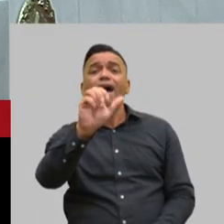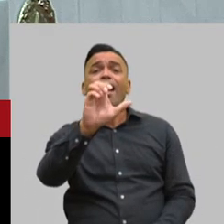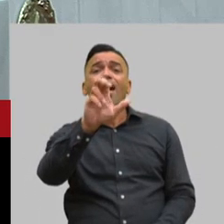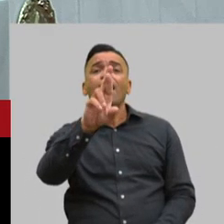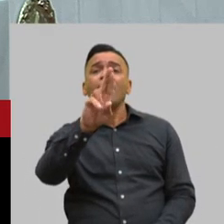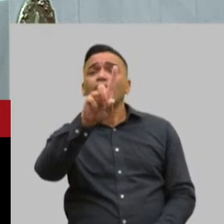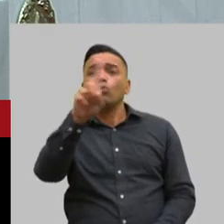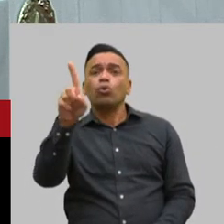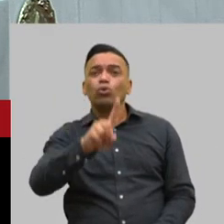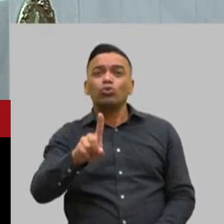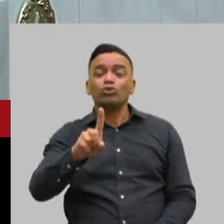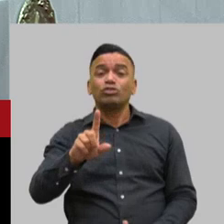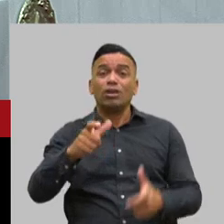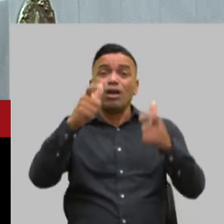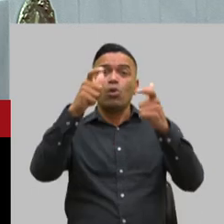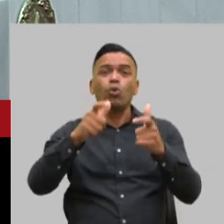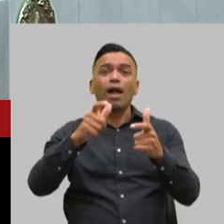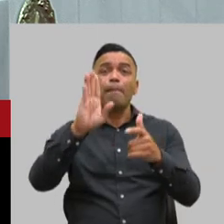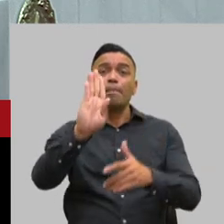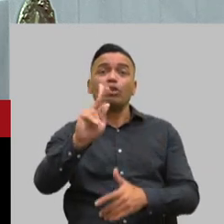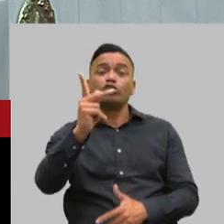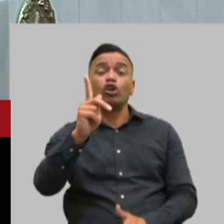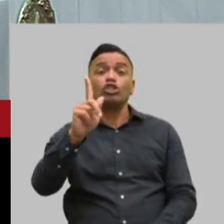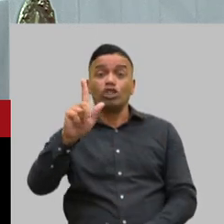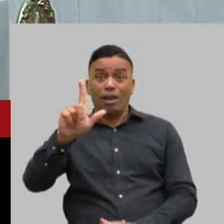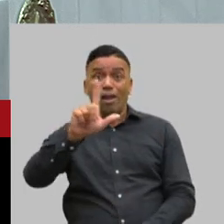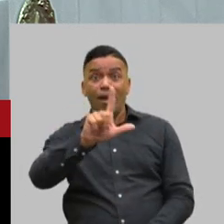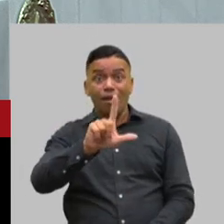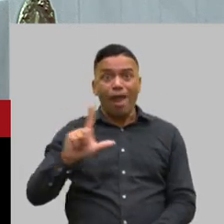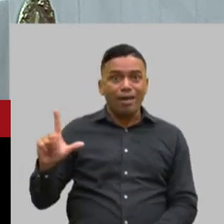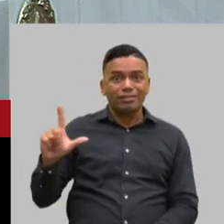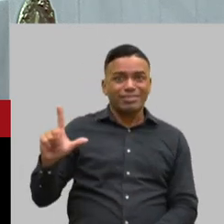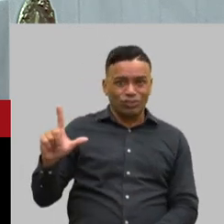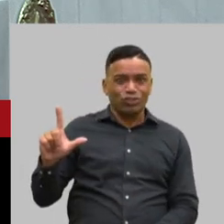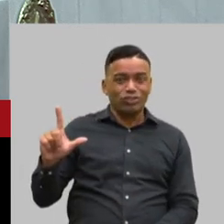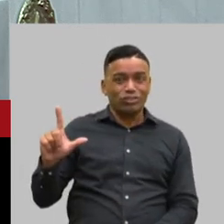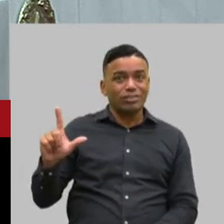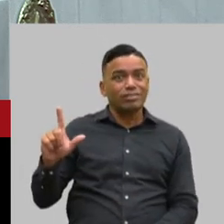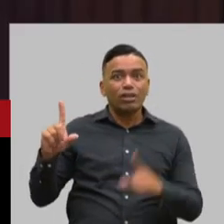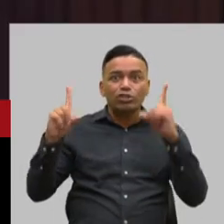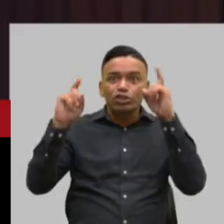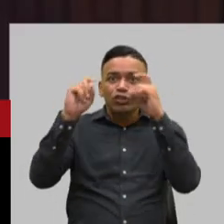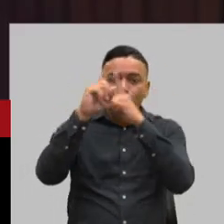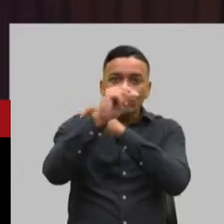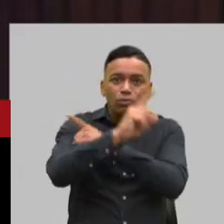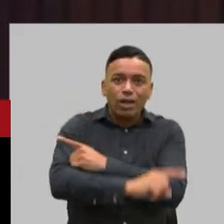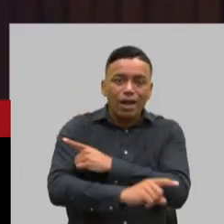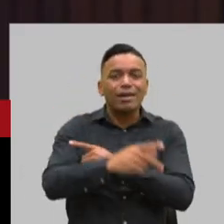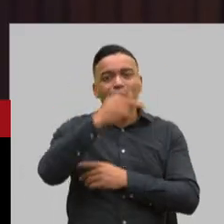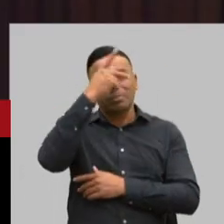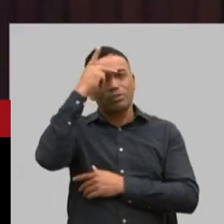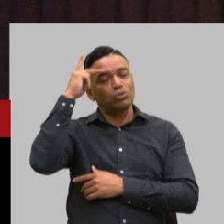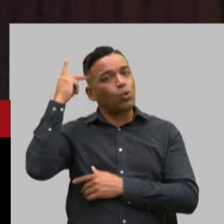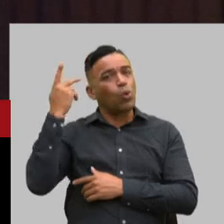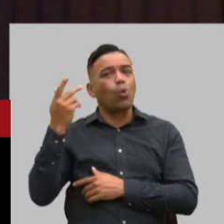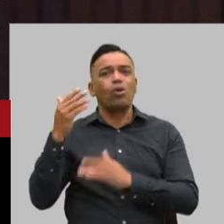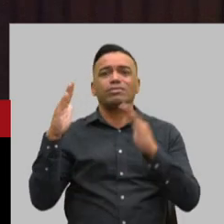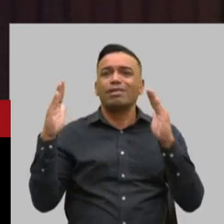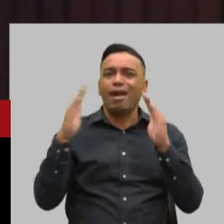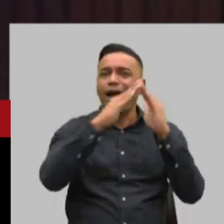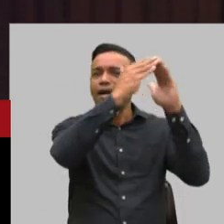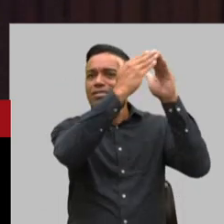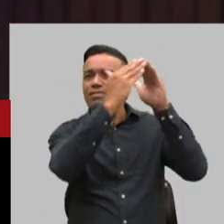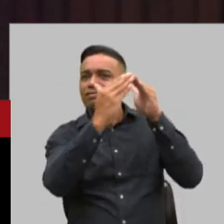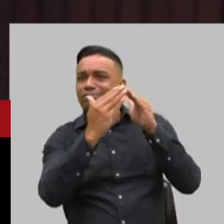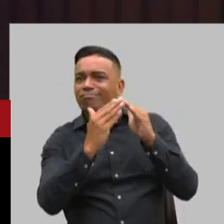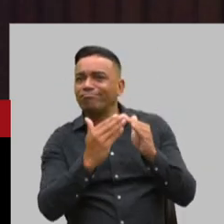Horizonte. Conheço bem a realidade da vida, as dificuldades de quem mora nas regiões das periferias da nossa grande capital,